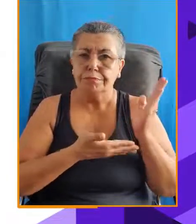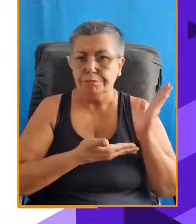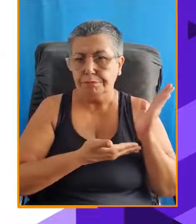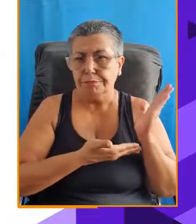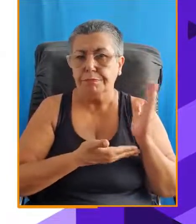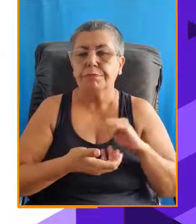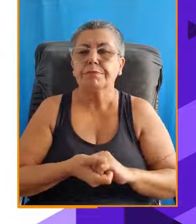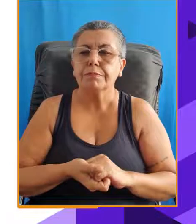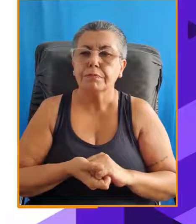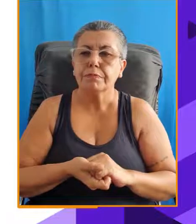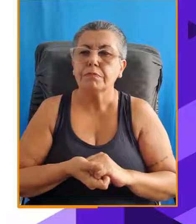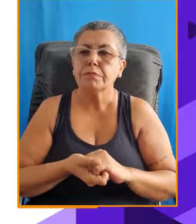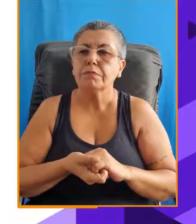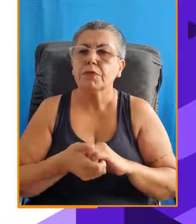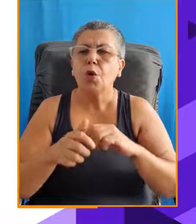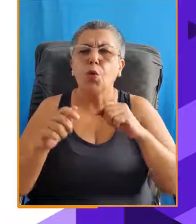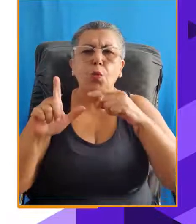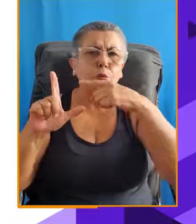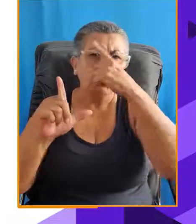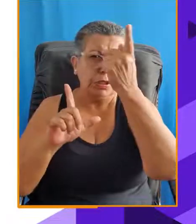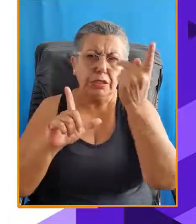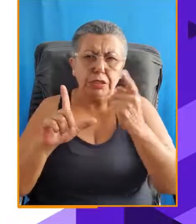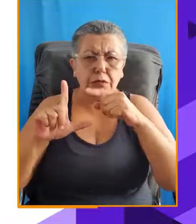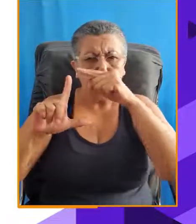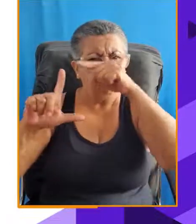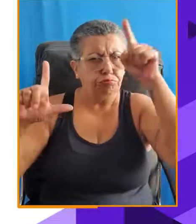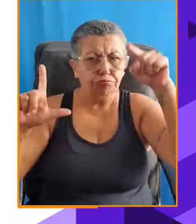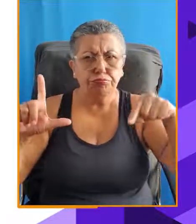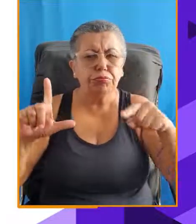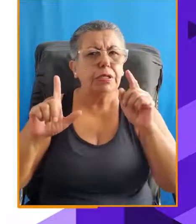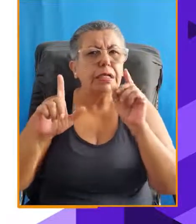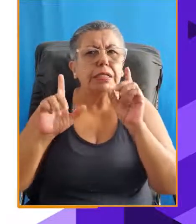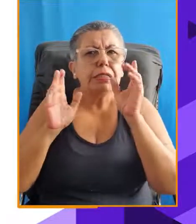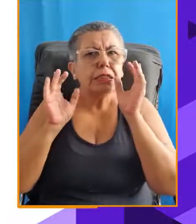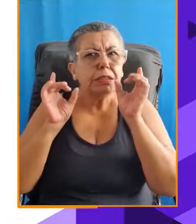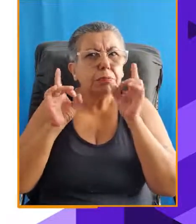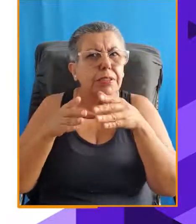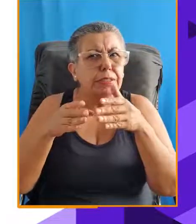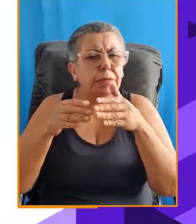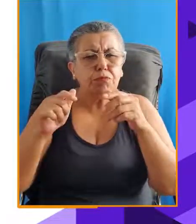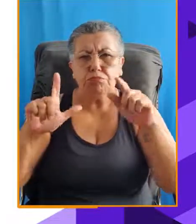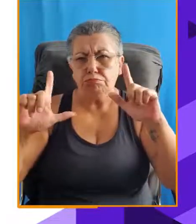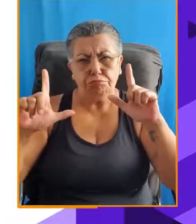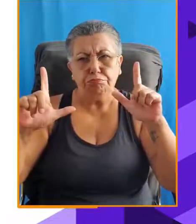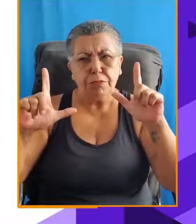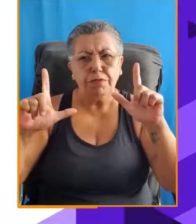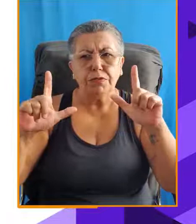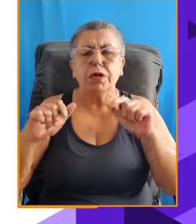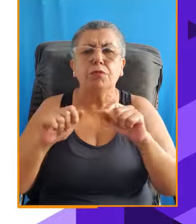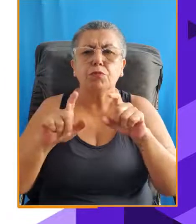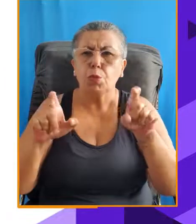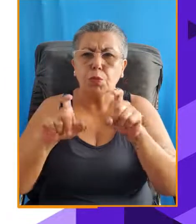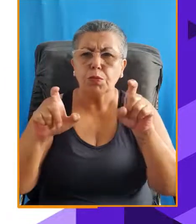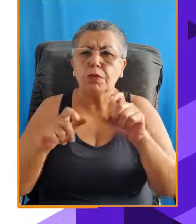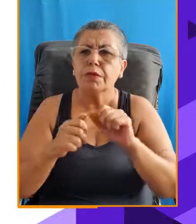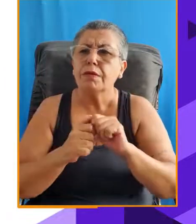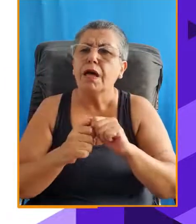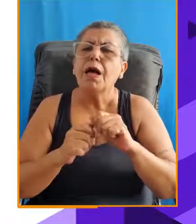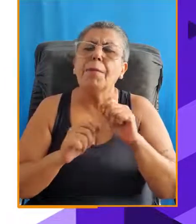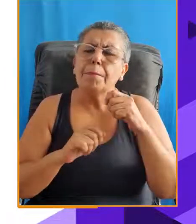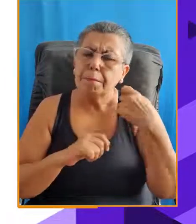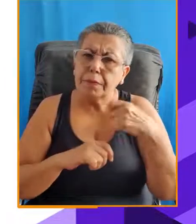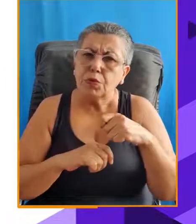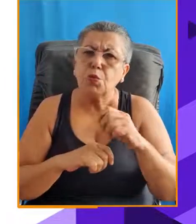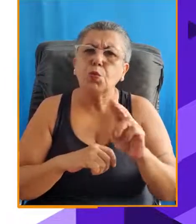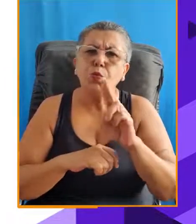azul. Os layouts criados especificamente para visualização em telas, monitores e televisores devem